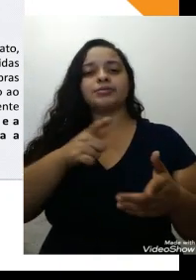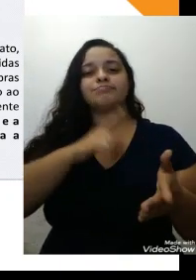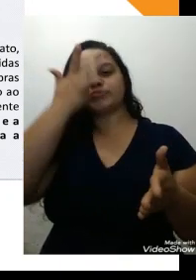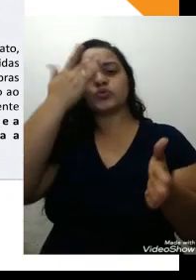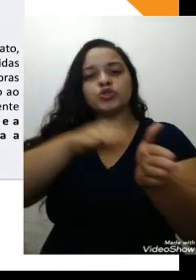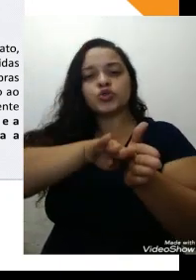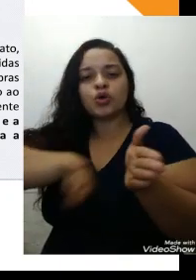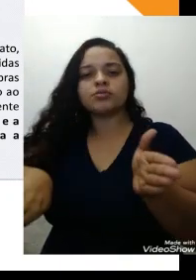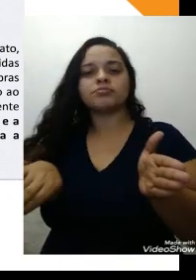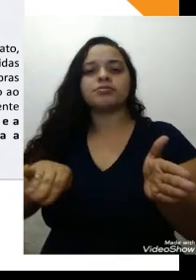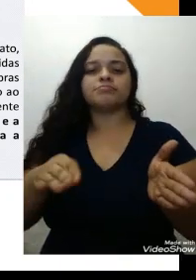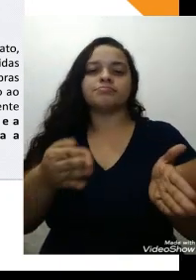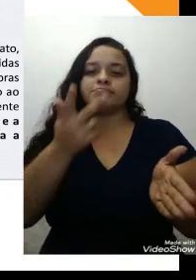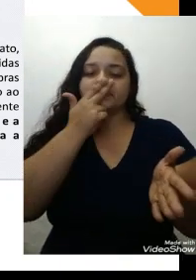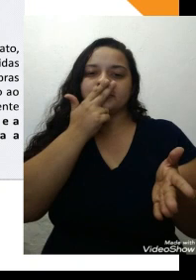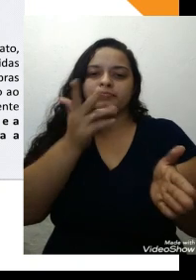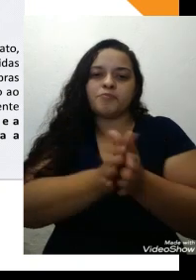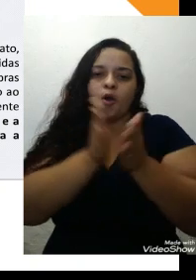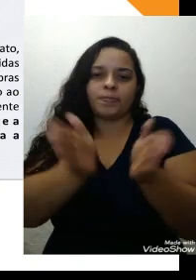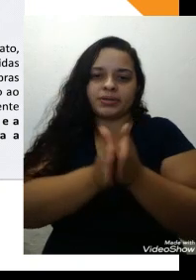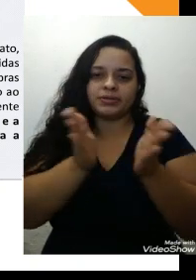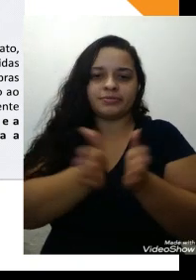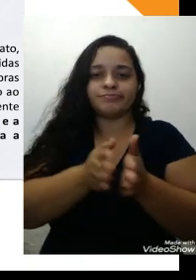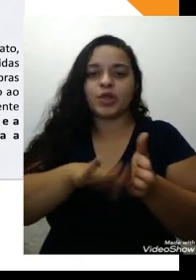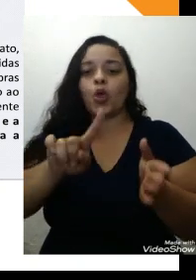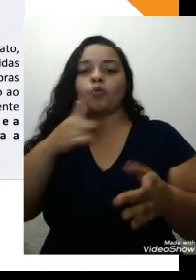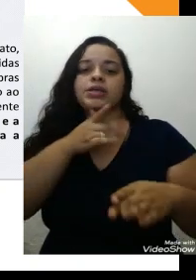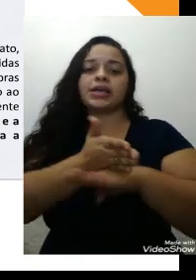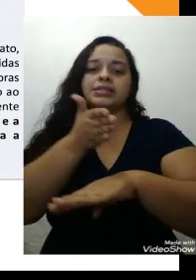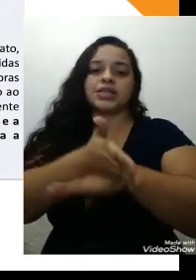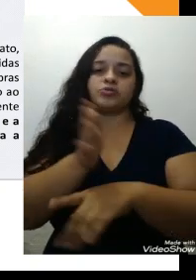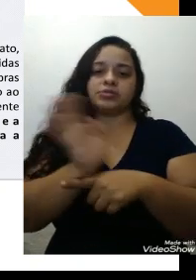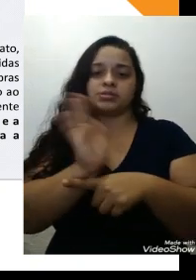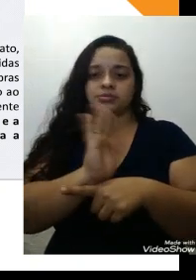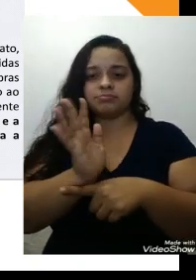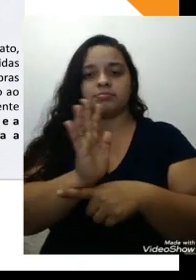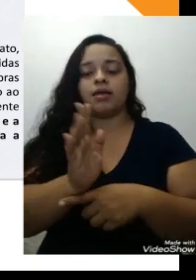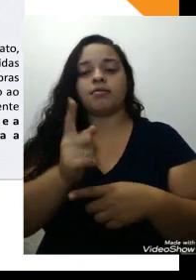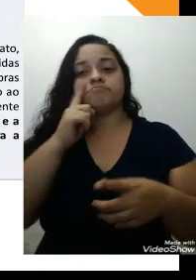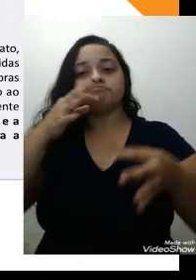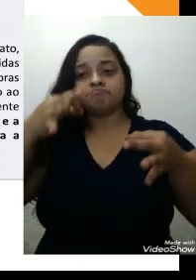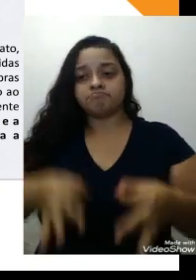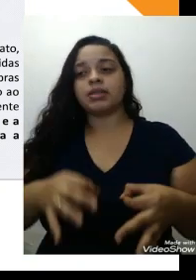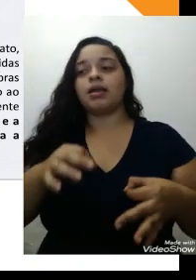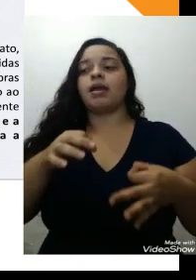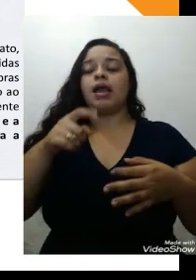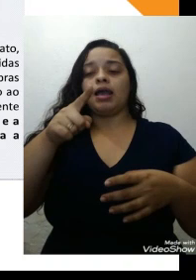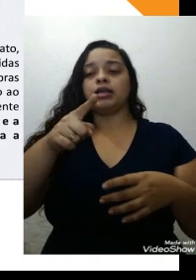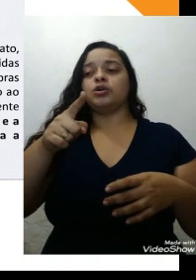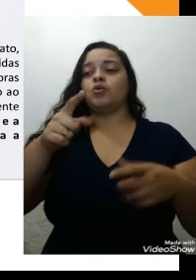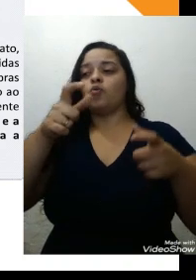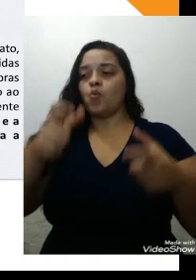da parcela socialmente vulnerável da sociedade. Assim, é lícito afirmar que a postura do Estado em relação à